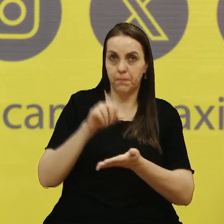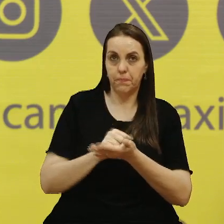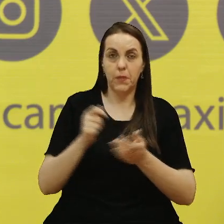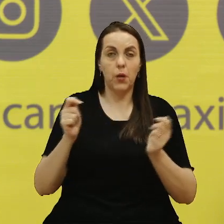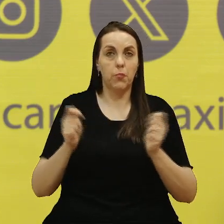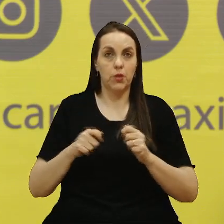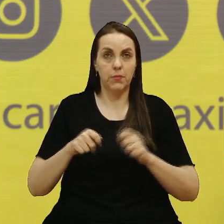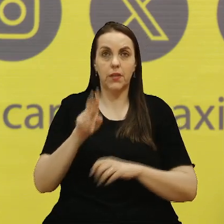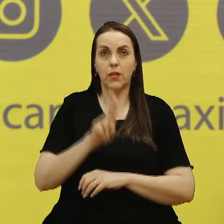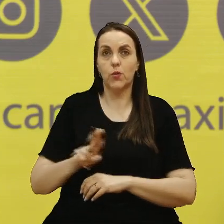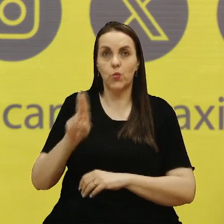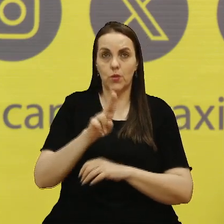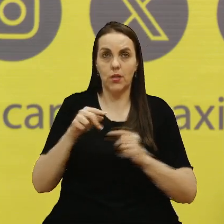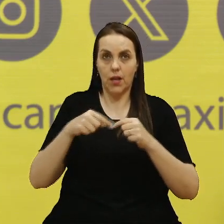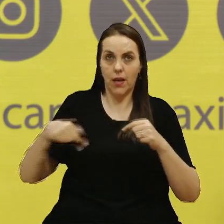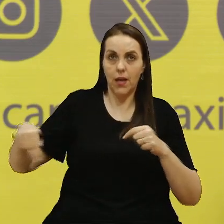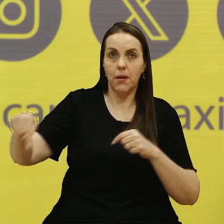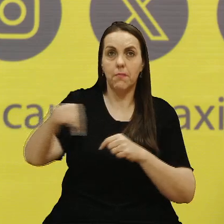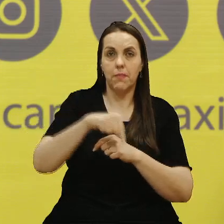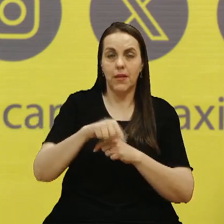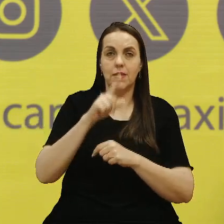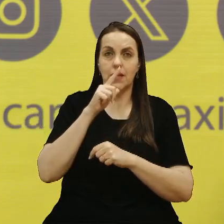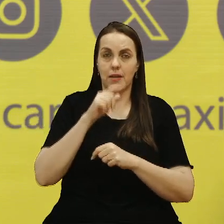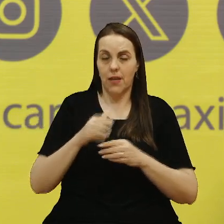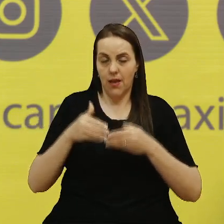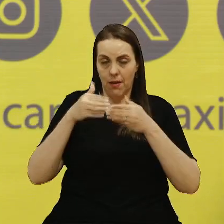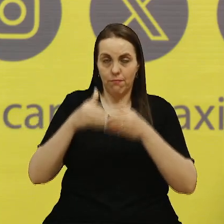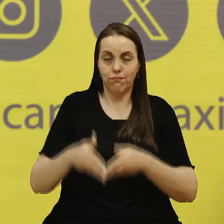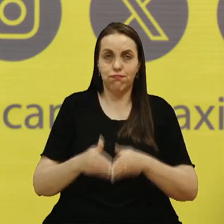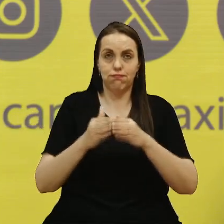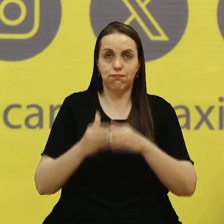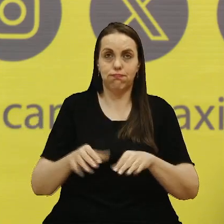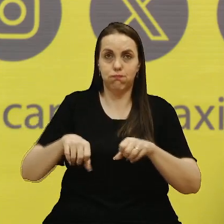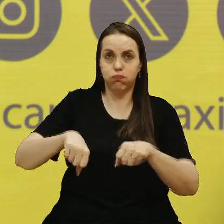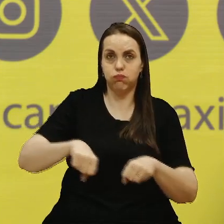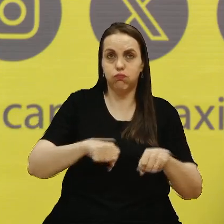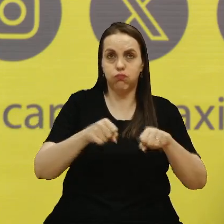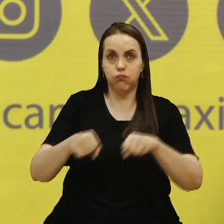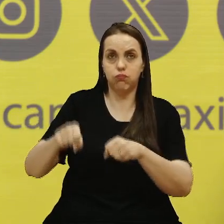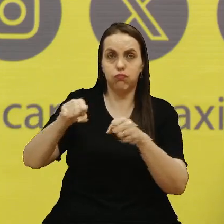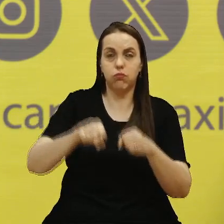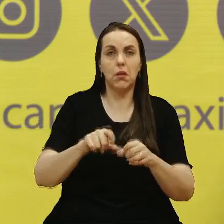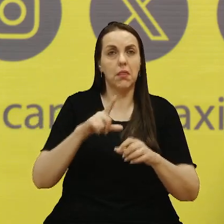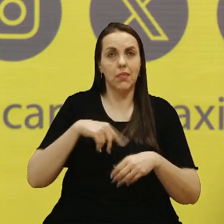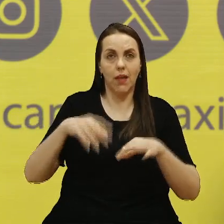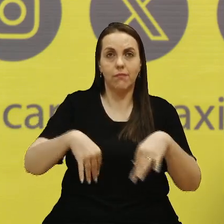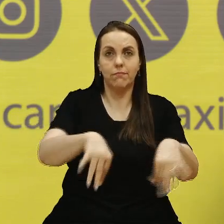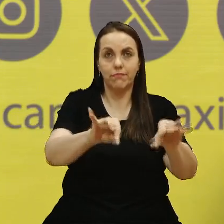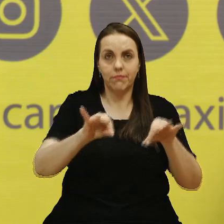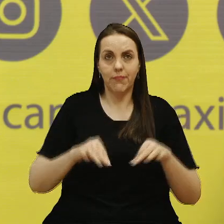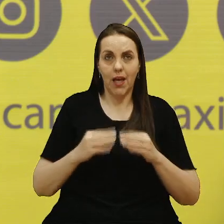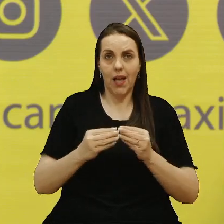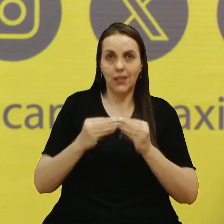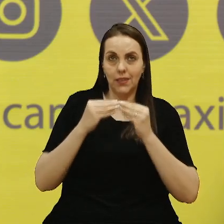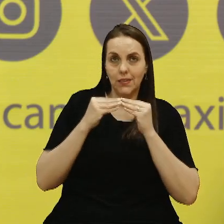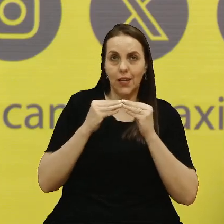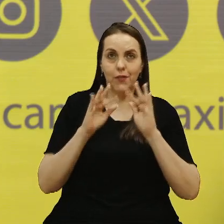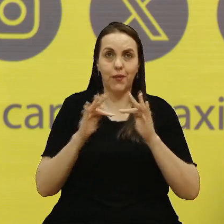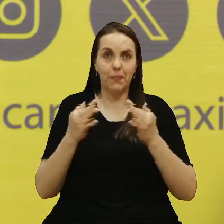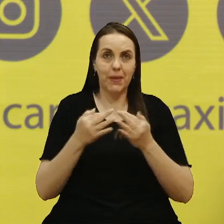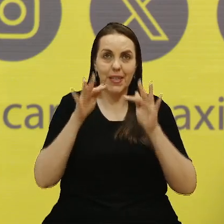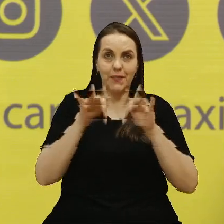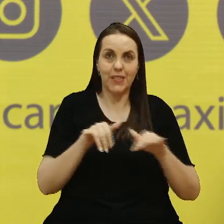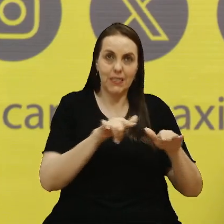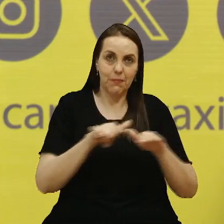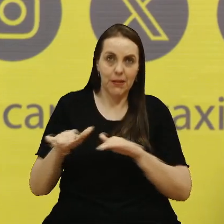poder usar as represas para andar de barco, de lancha, de jet ski, fazer um piquenique com a família no final de semana, né?